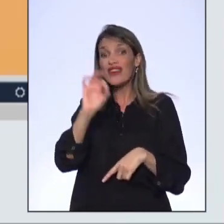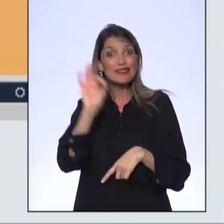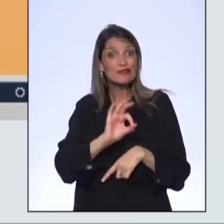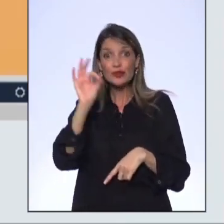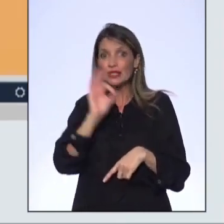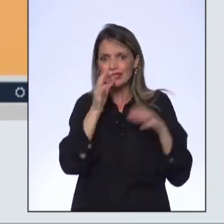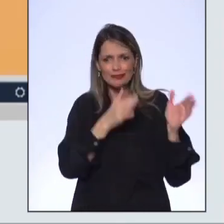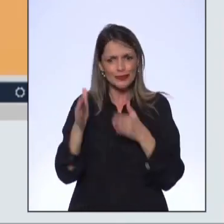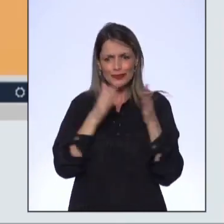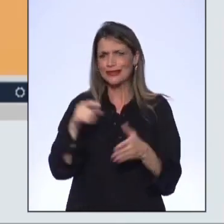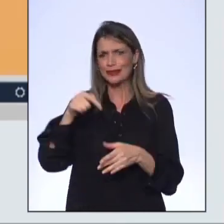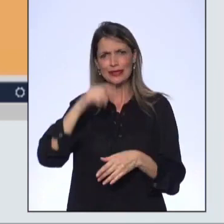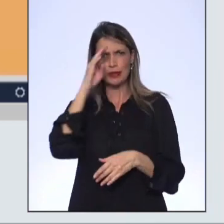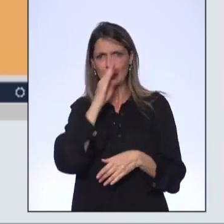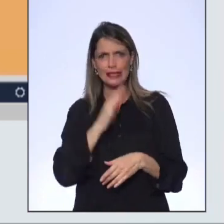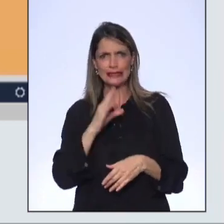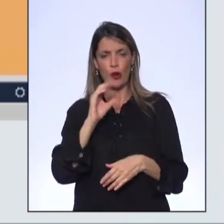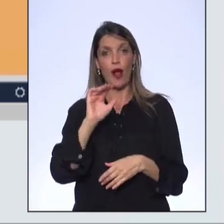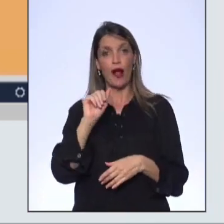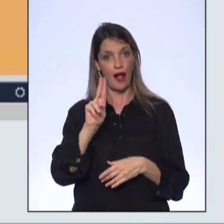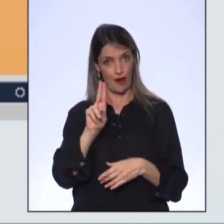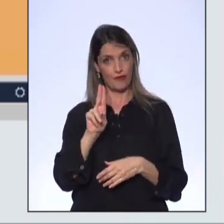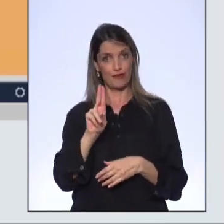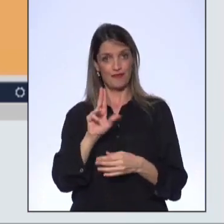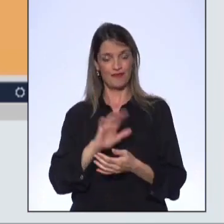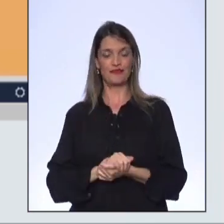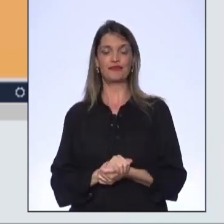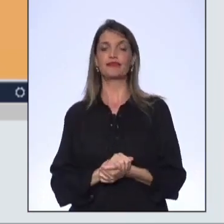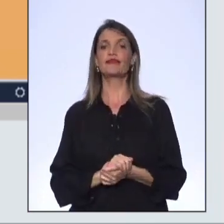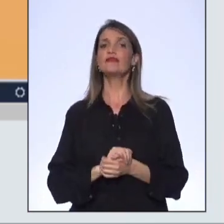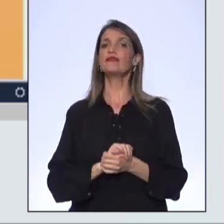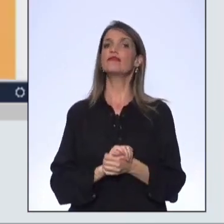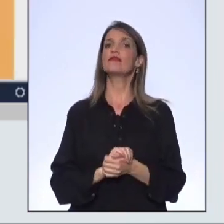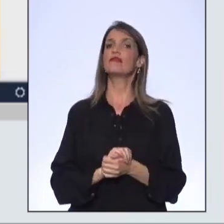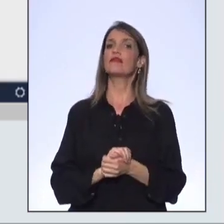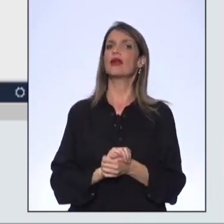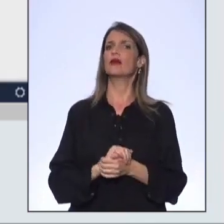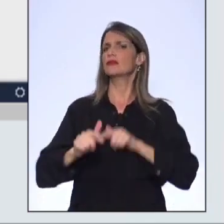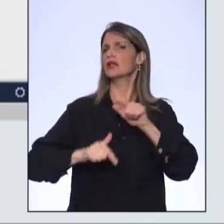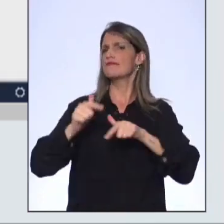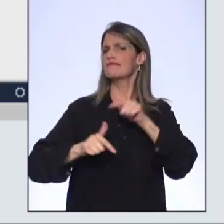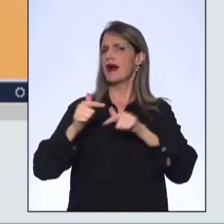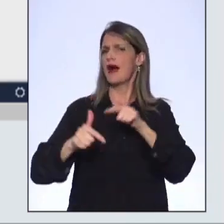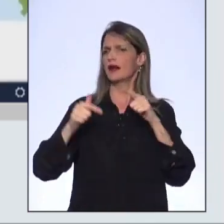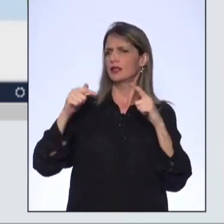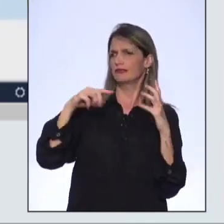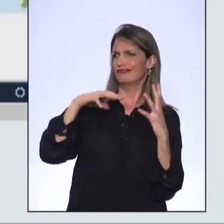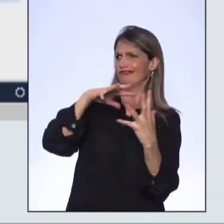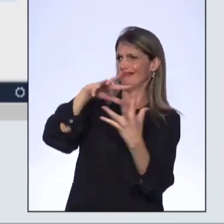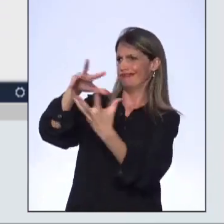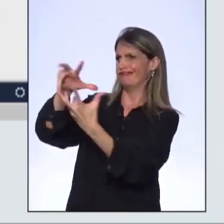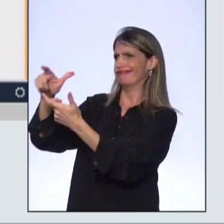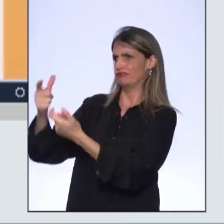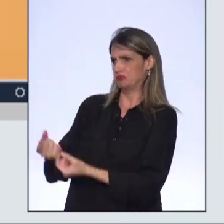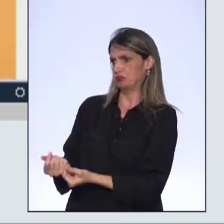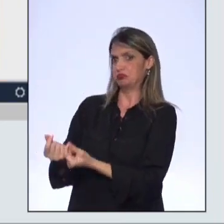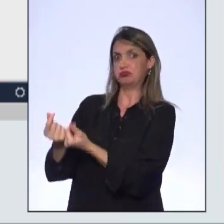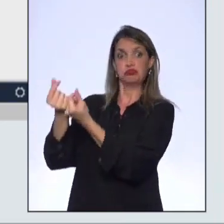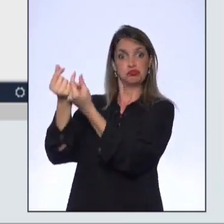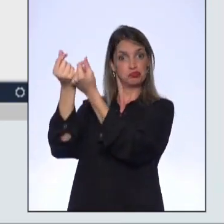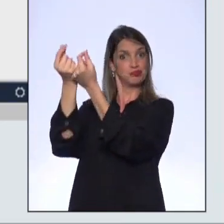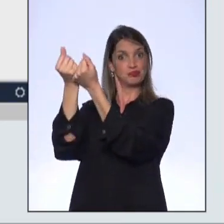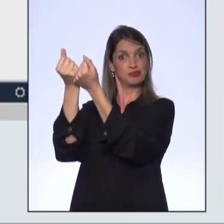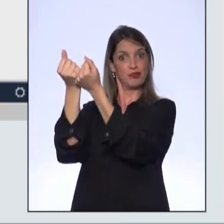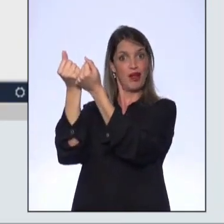da produção brasileira de cacau. Como essa atividade também era mundialmente lucrativa, não demorou muito para